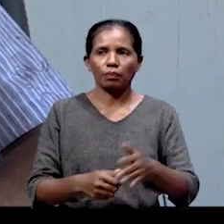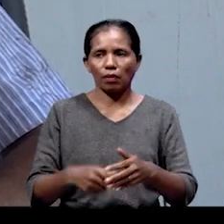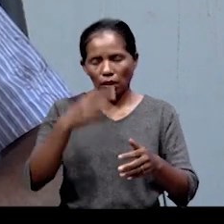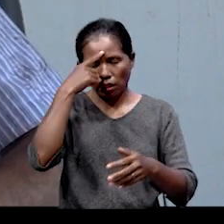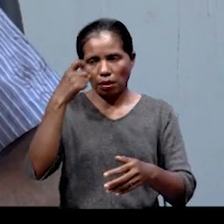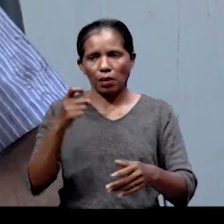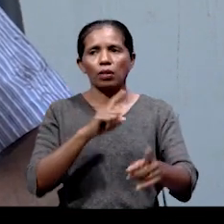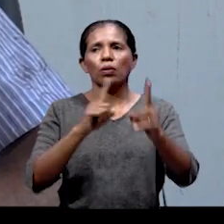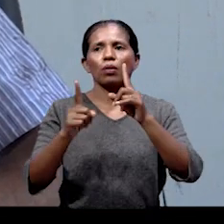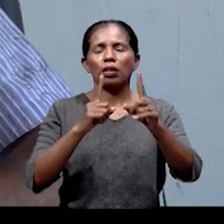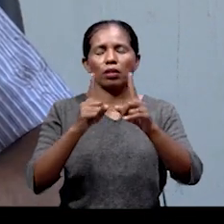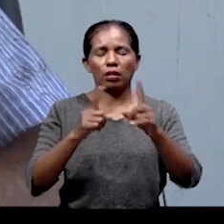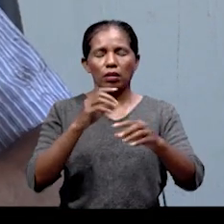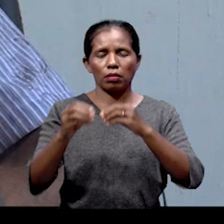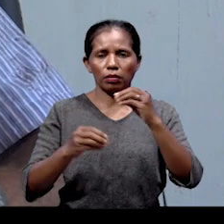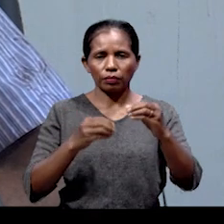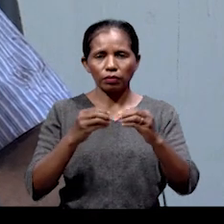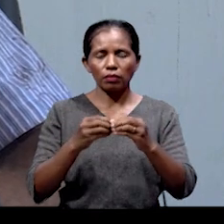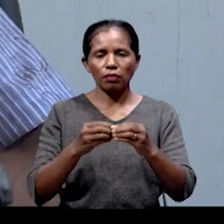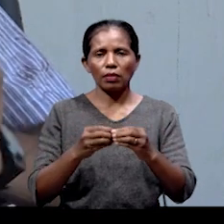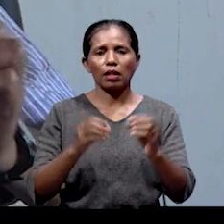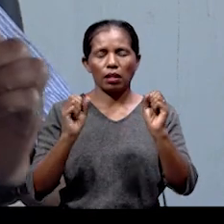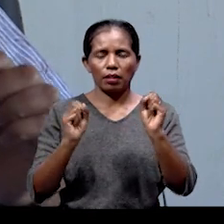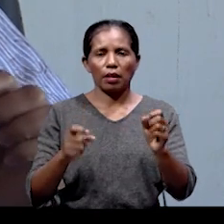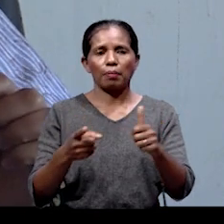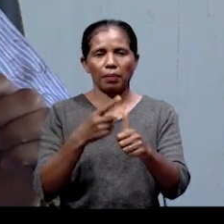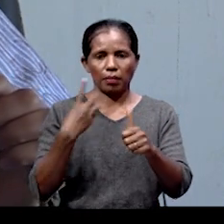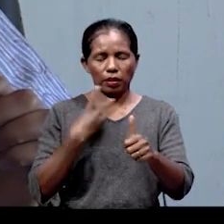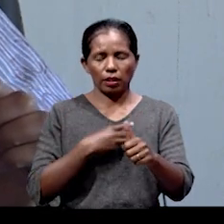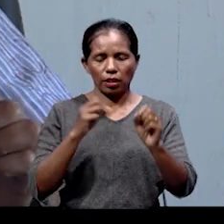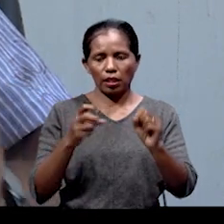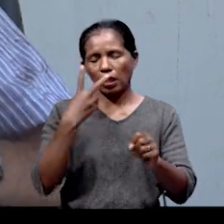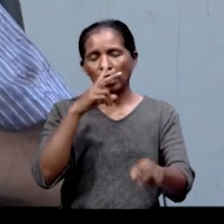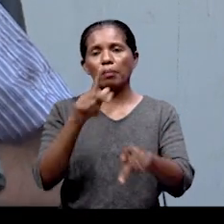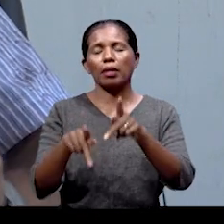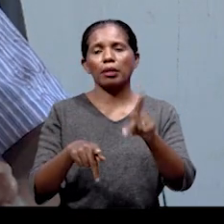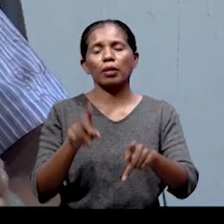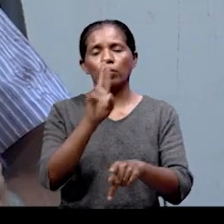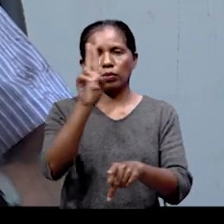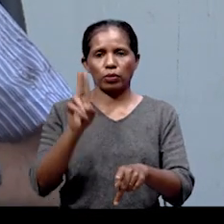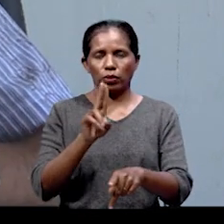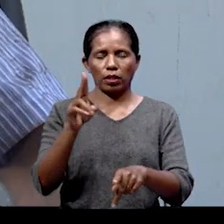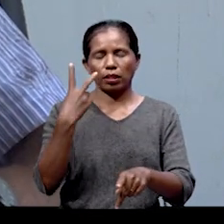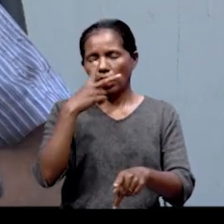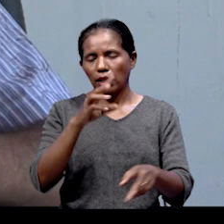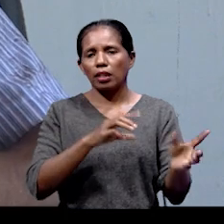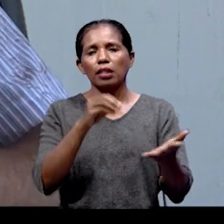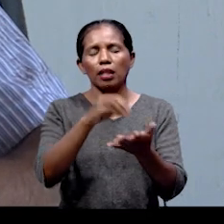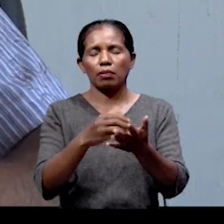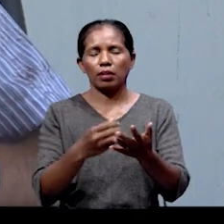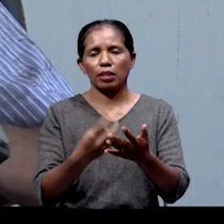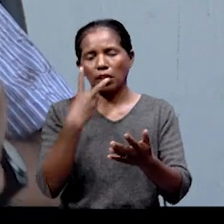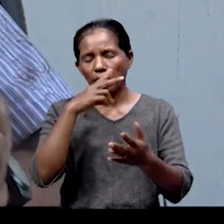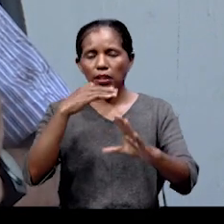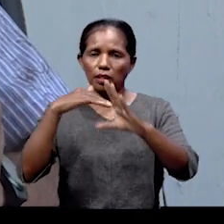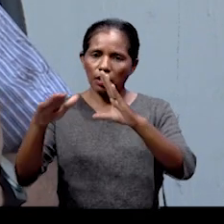mak ne ato kuliah pa produk interno bruto ne ini formula mak ne. Permer ita ting haro consumo. Depois ita haro investimento, ita haro saving, ita haro export,